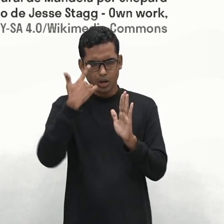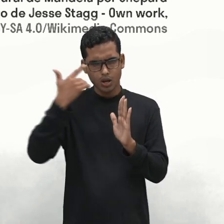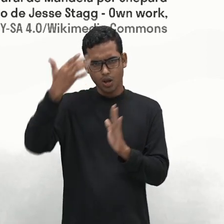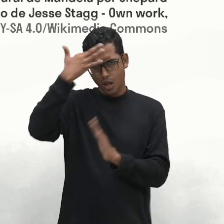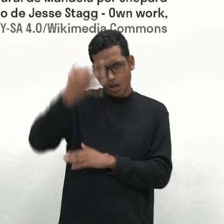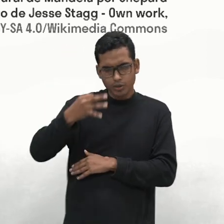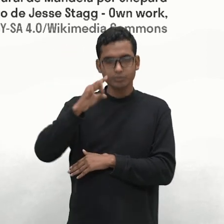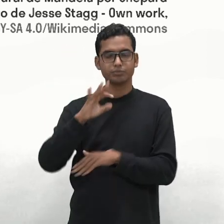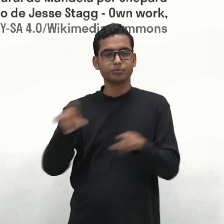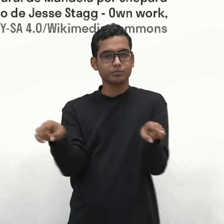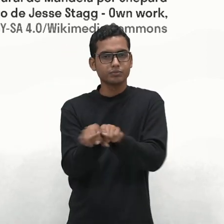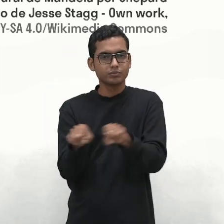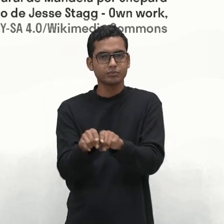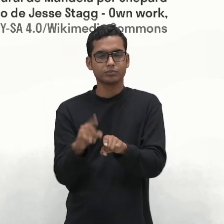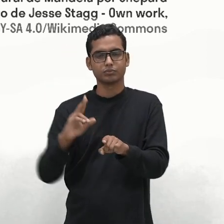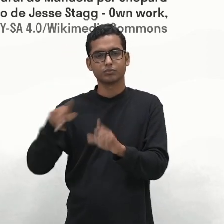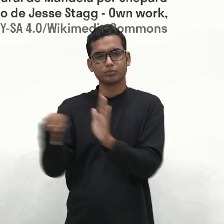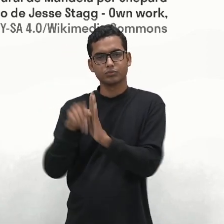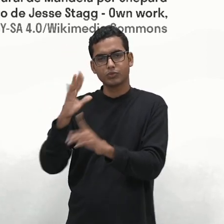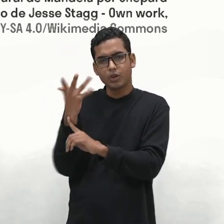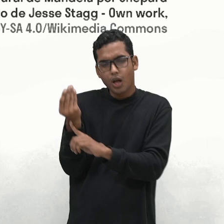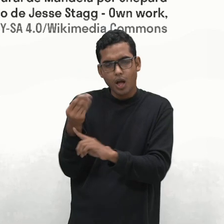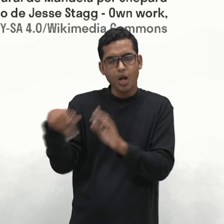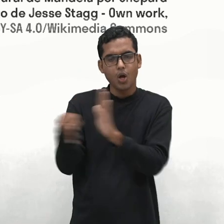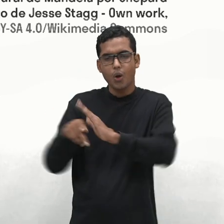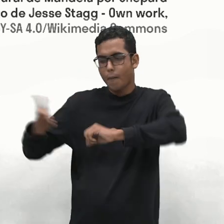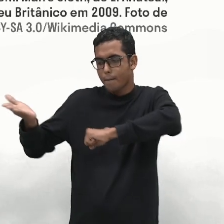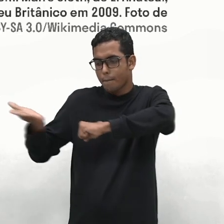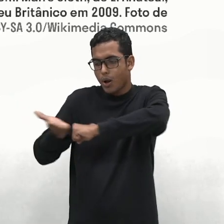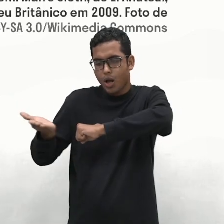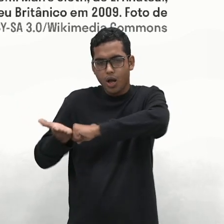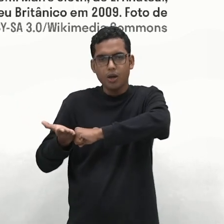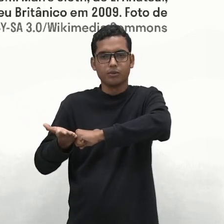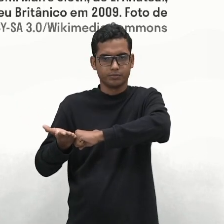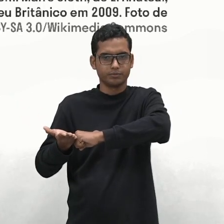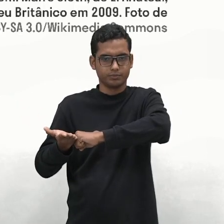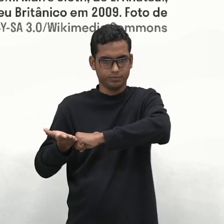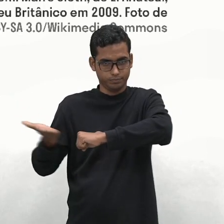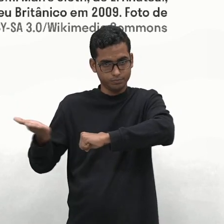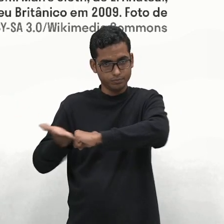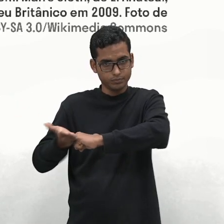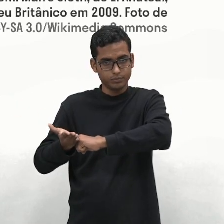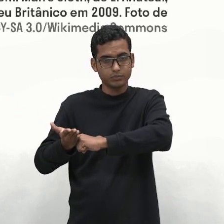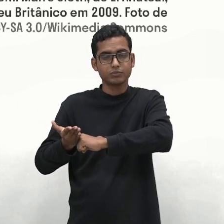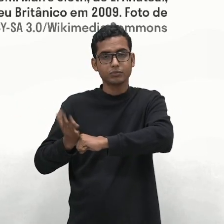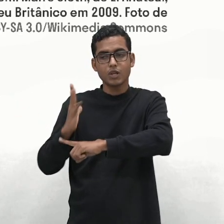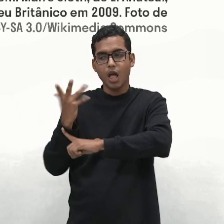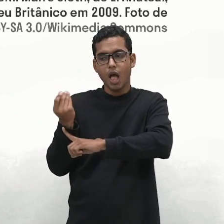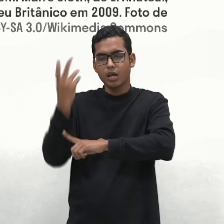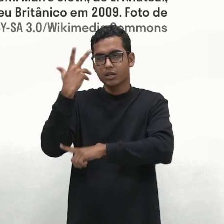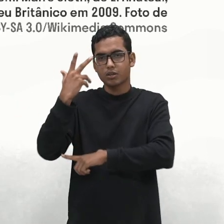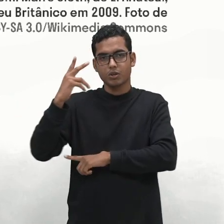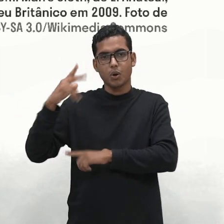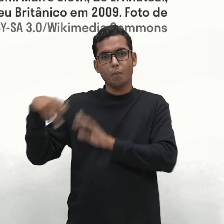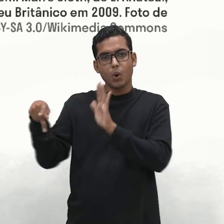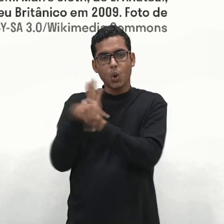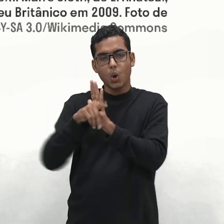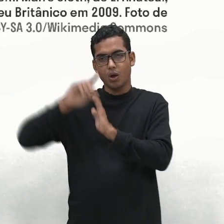nós temos o quê? A nossa arte contemporânea, que envolve o quê? A arte africana. Vai utilizar o